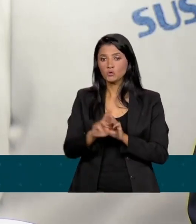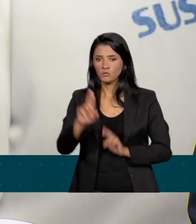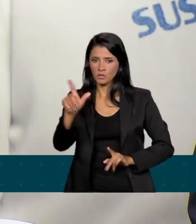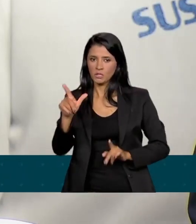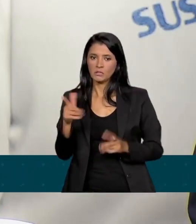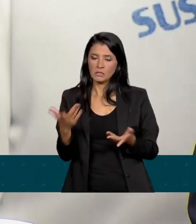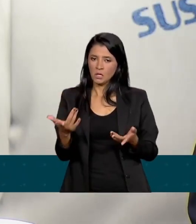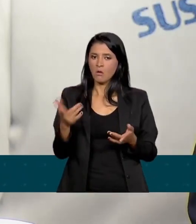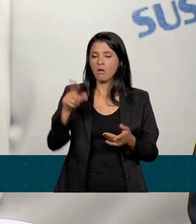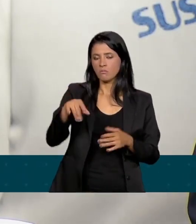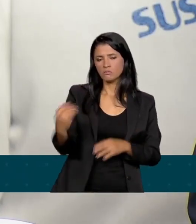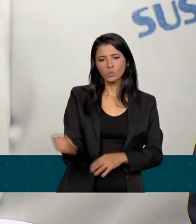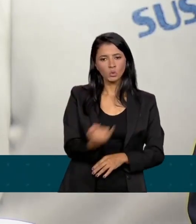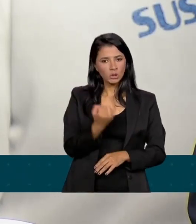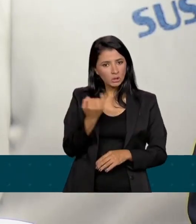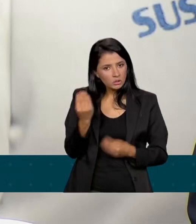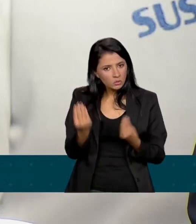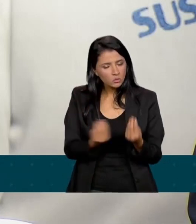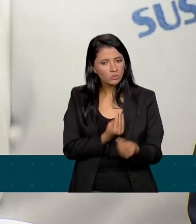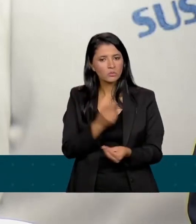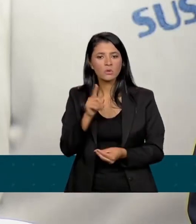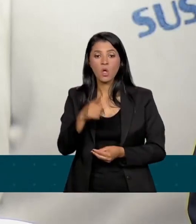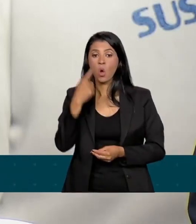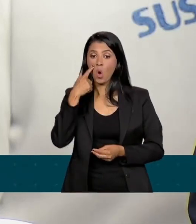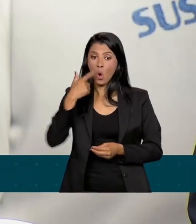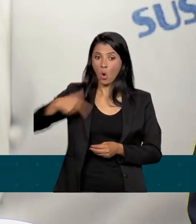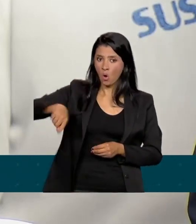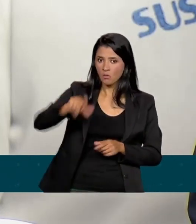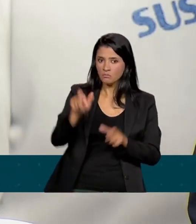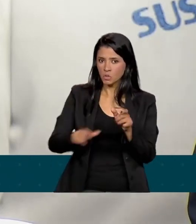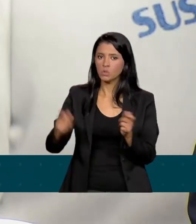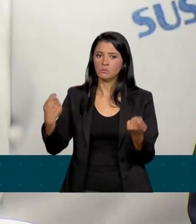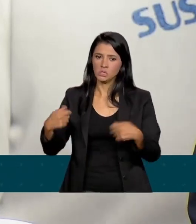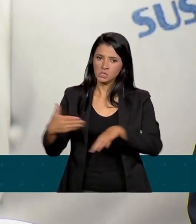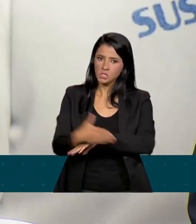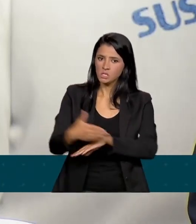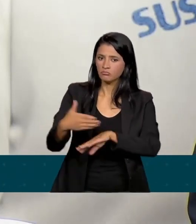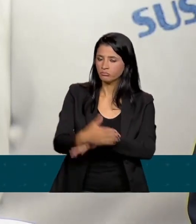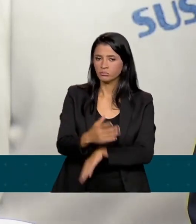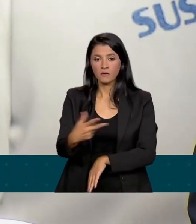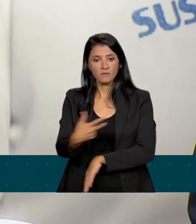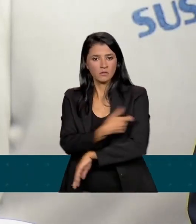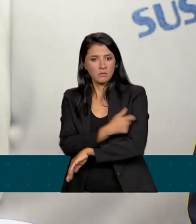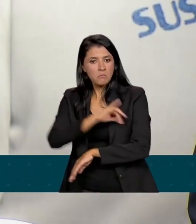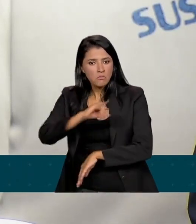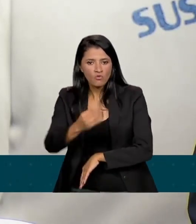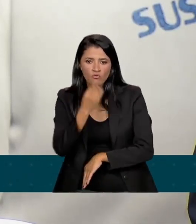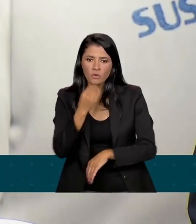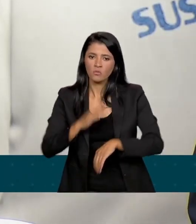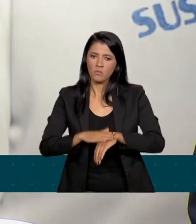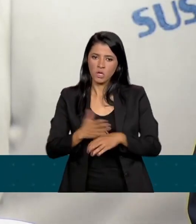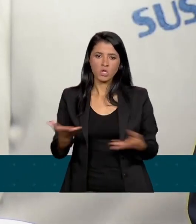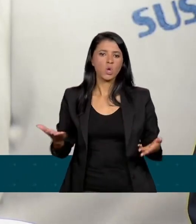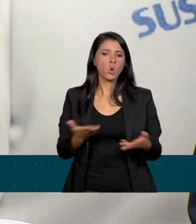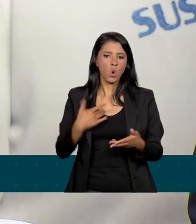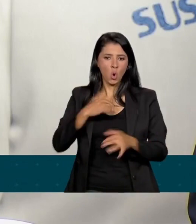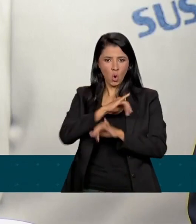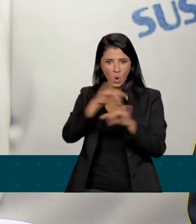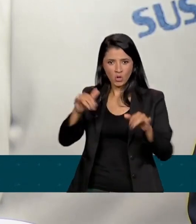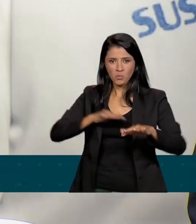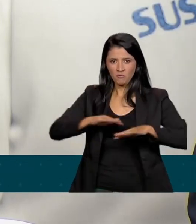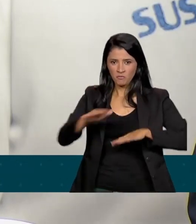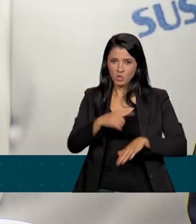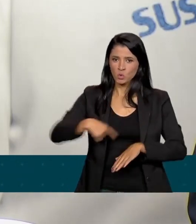importante frisar aqui a importância que as pessoas se vacinem. Aproveito esse momento para falar do nosso movimento